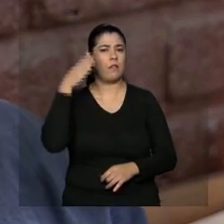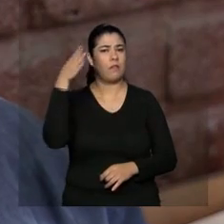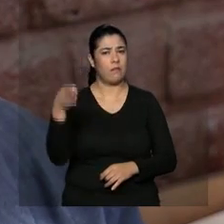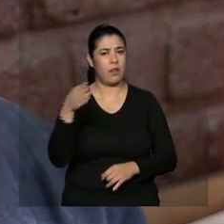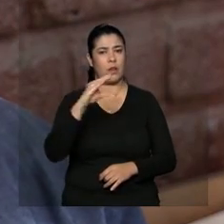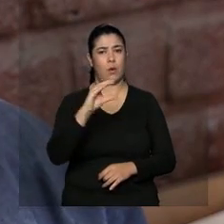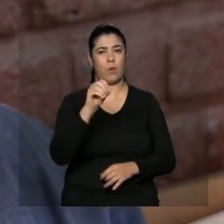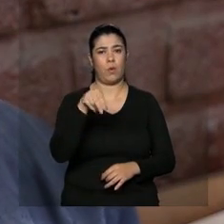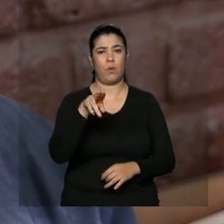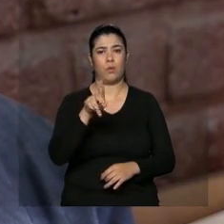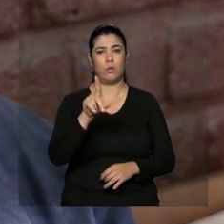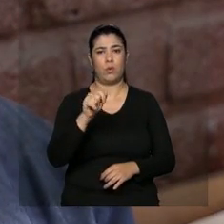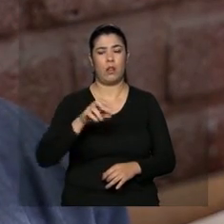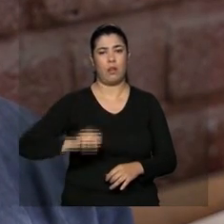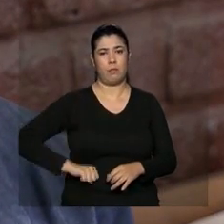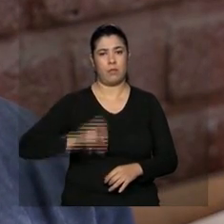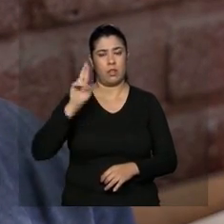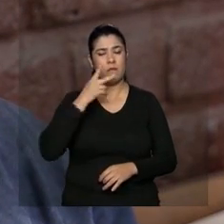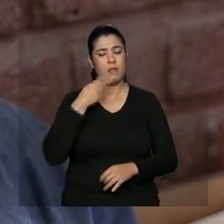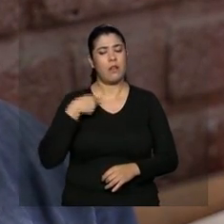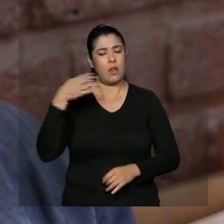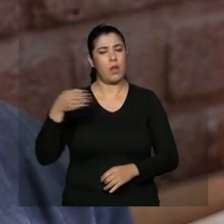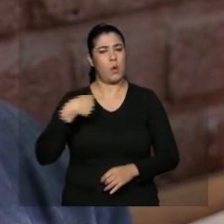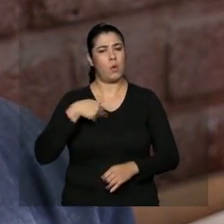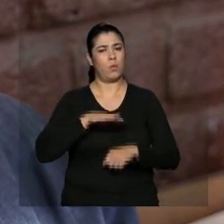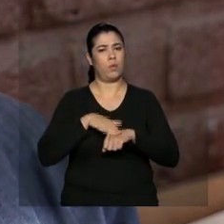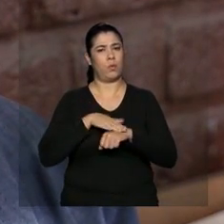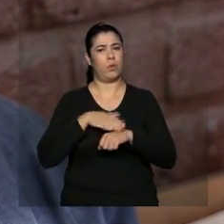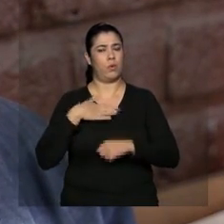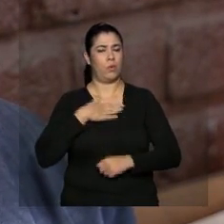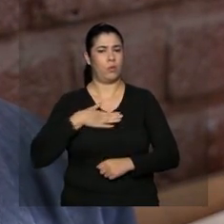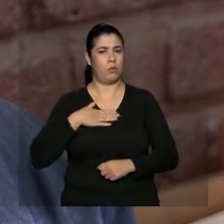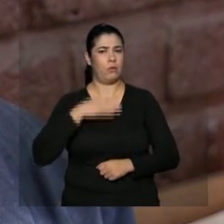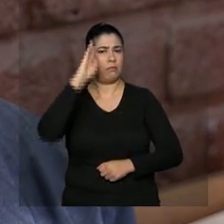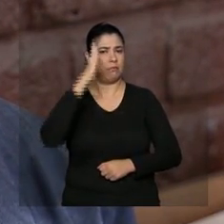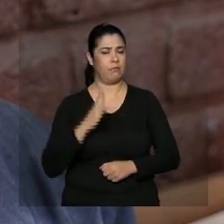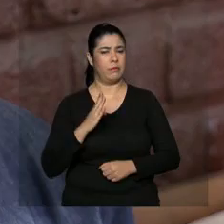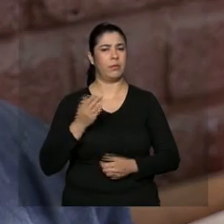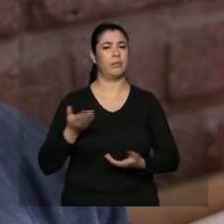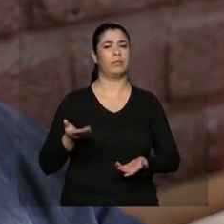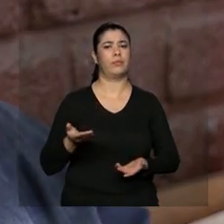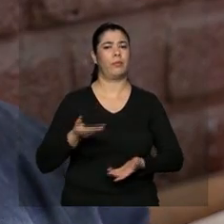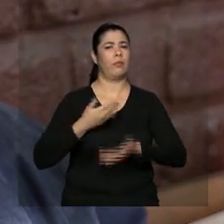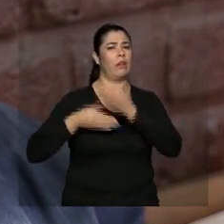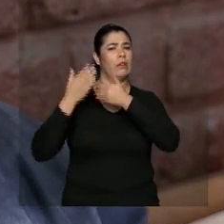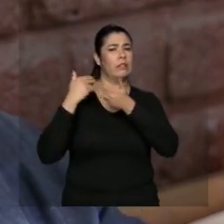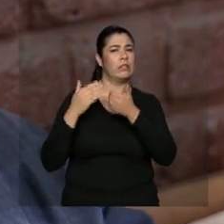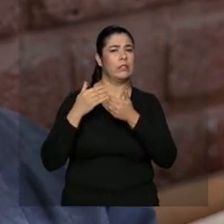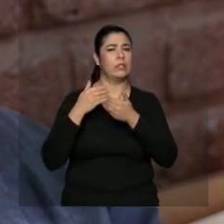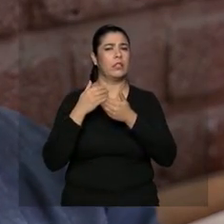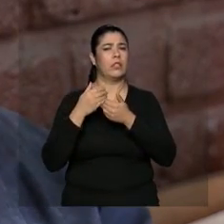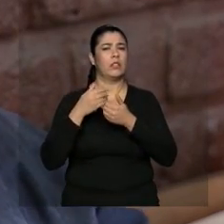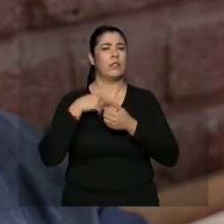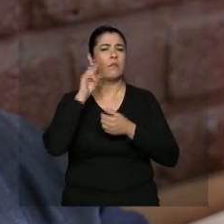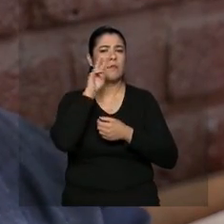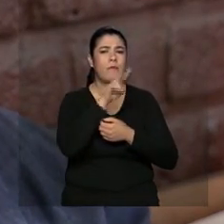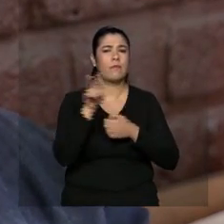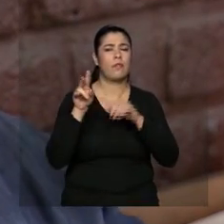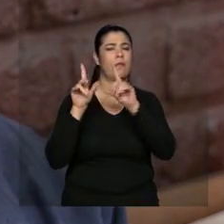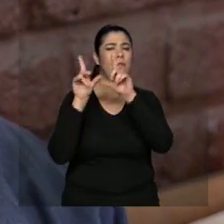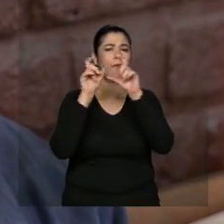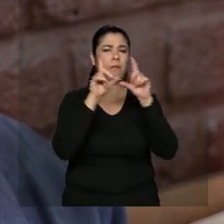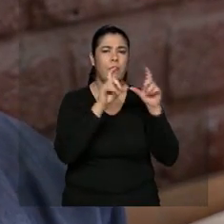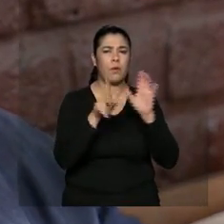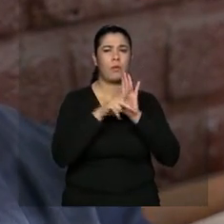consulado e fala, eu gosto do Brasil. Eu antes, bastante, eu ver foto o que tem